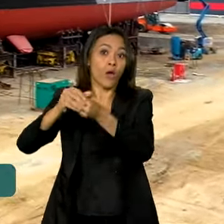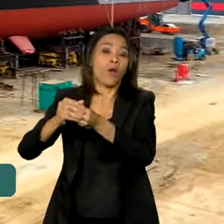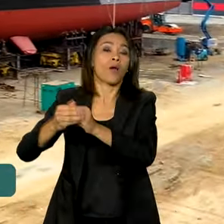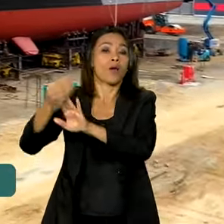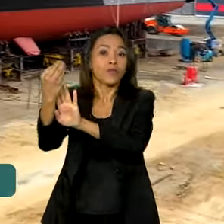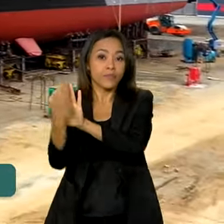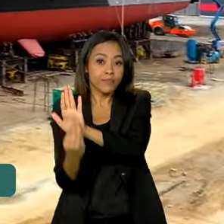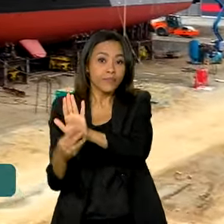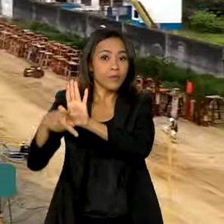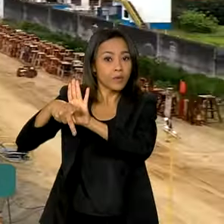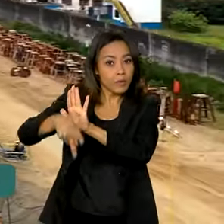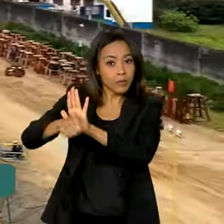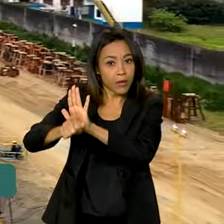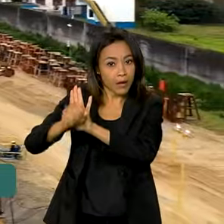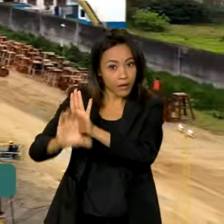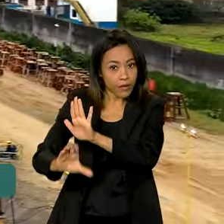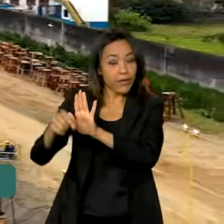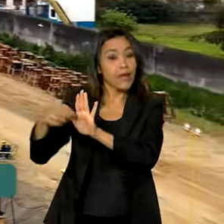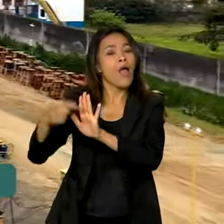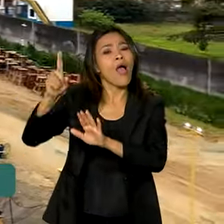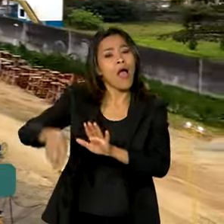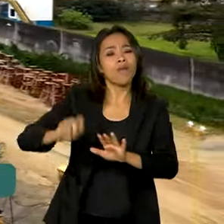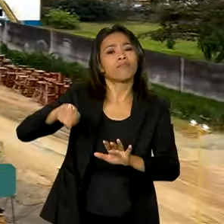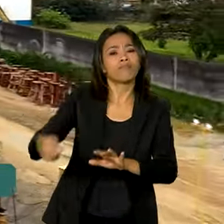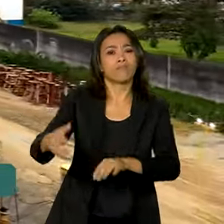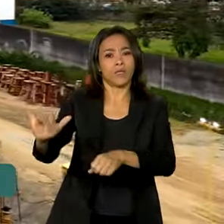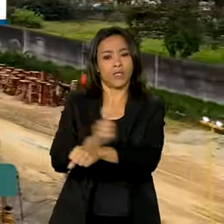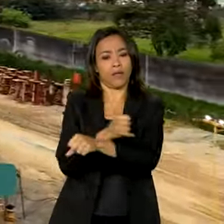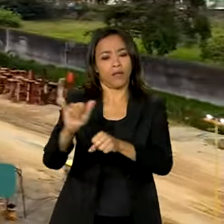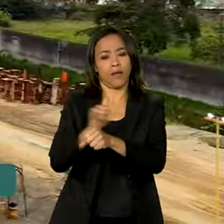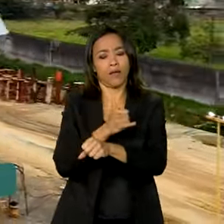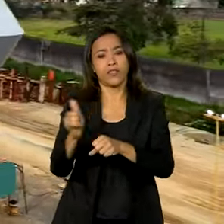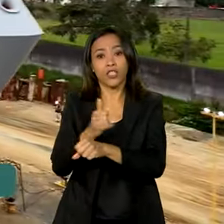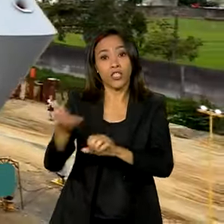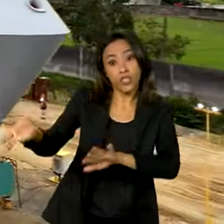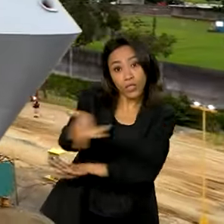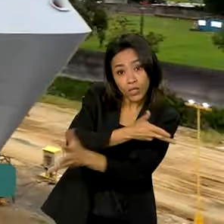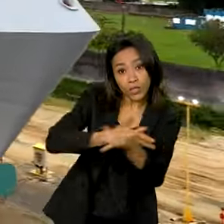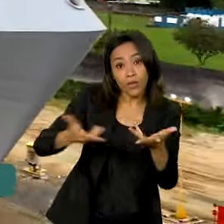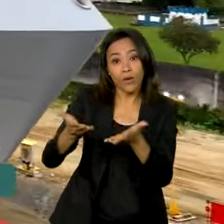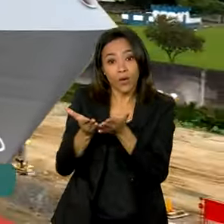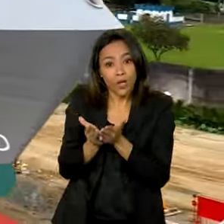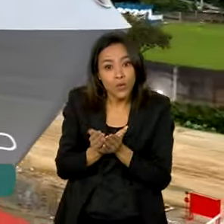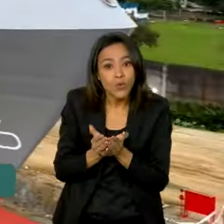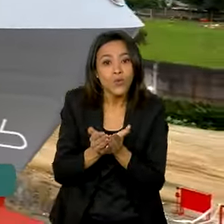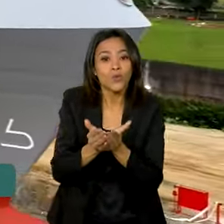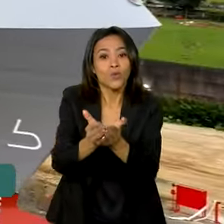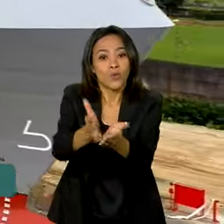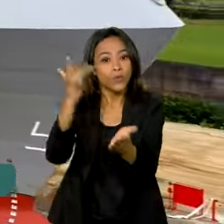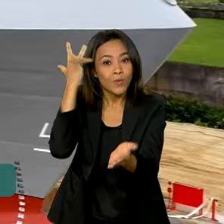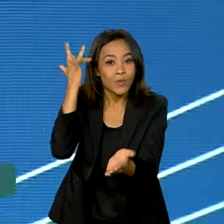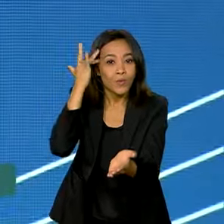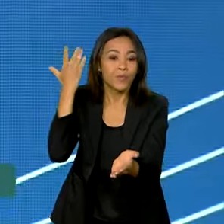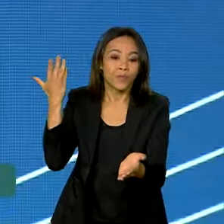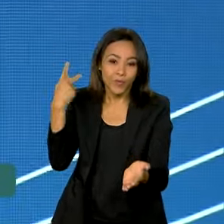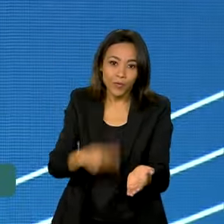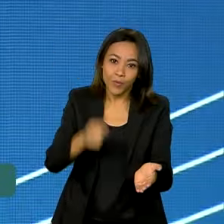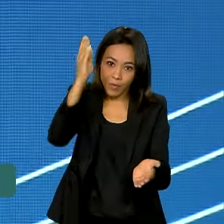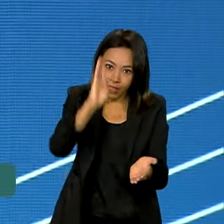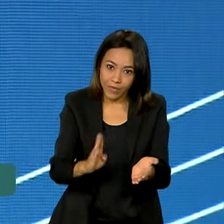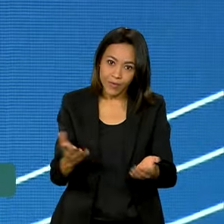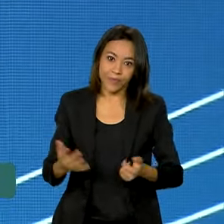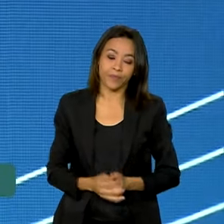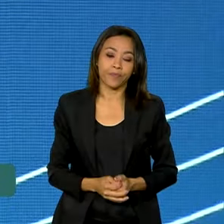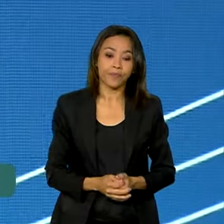Crescimento, integrando a estratégia de modernização do poder naval brasileiro. A